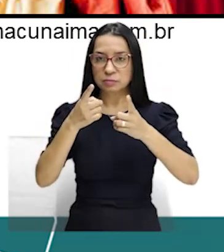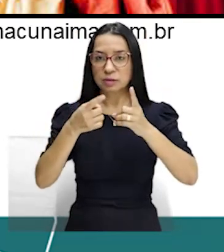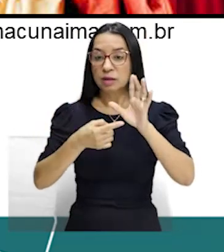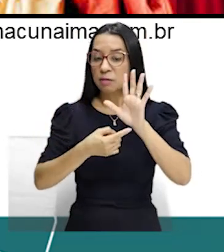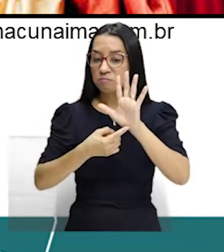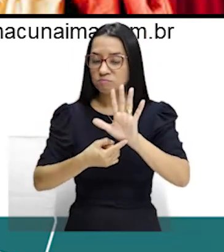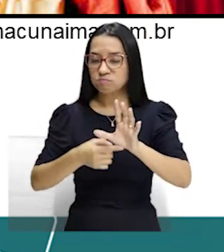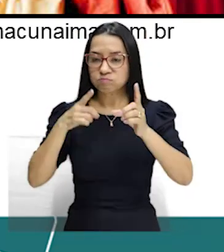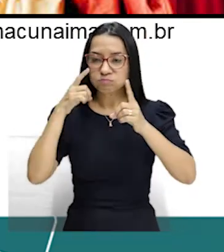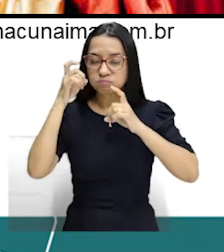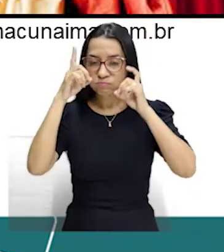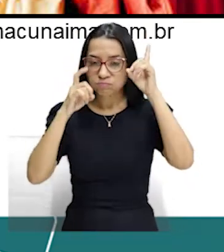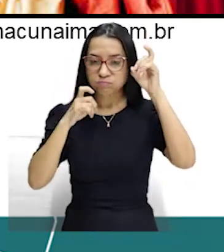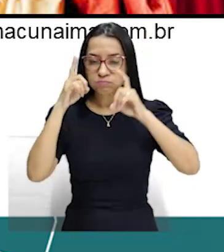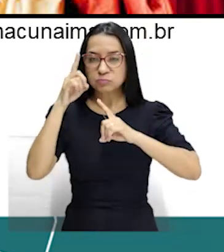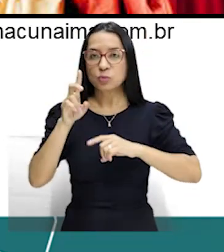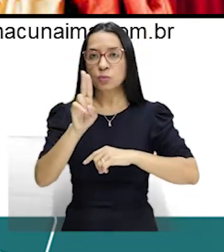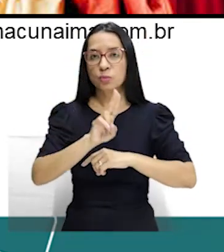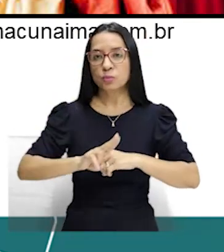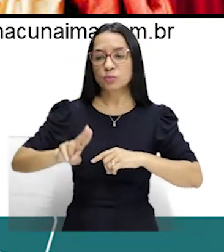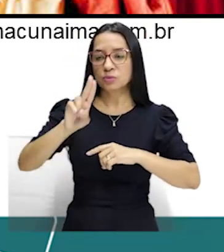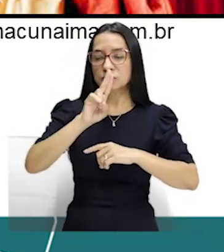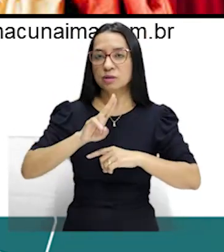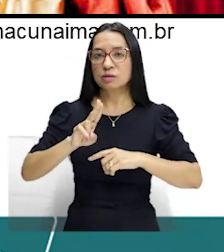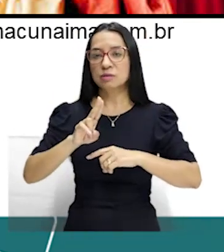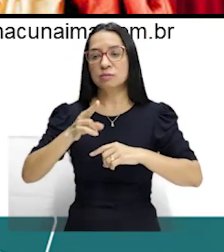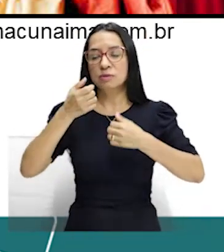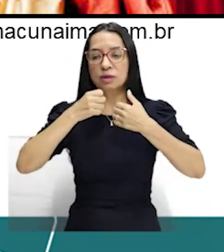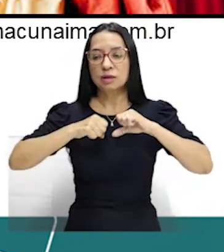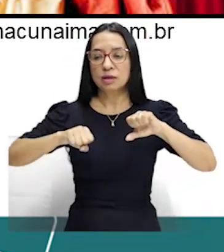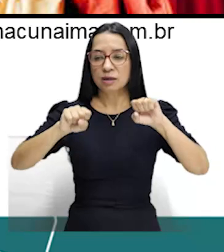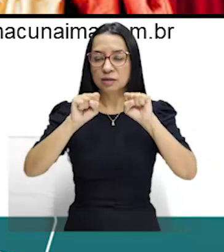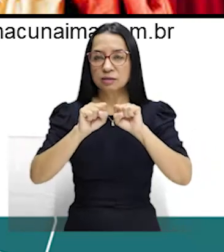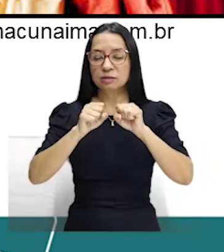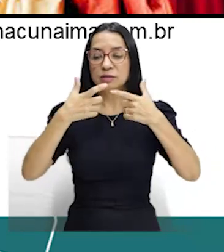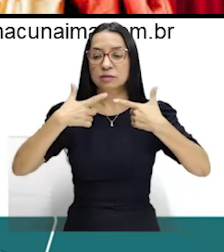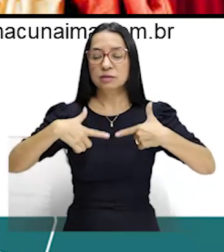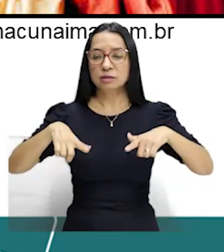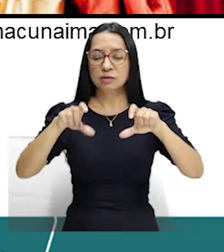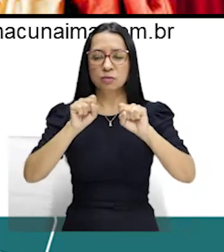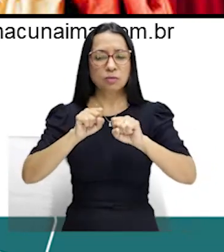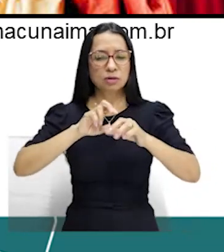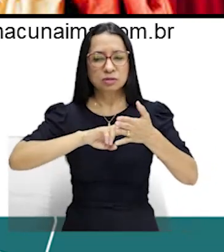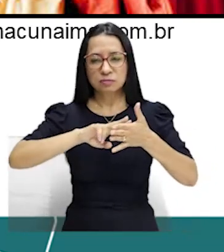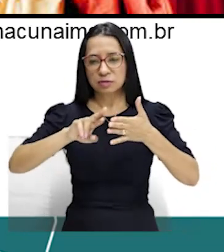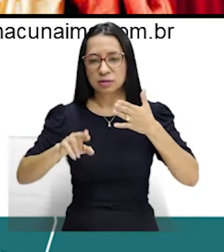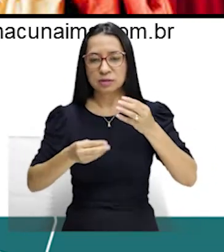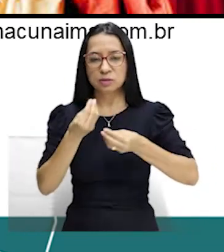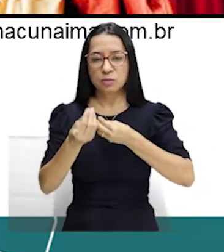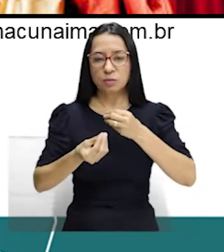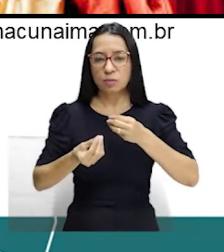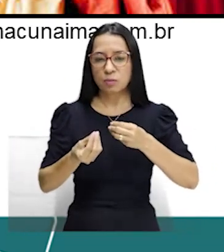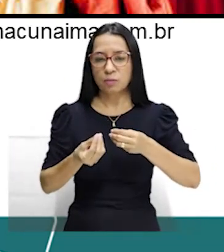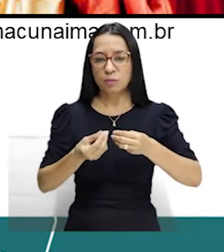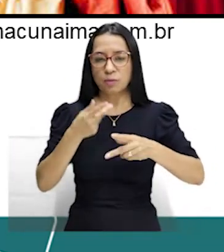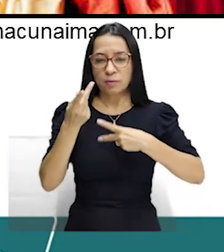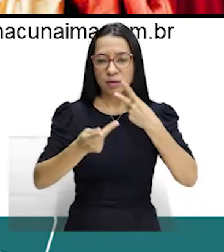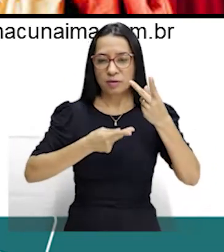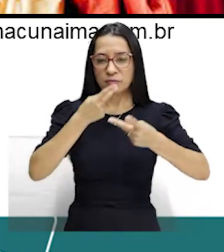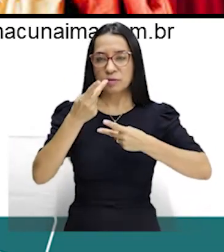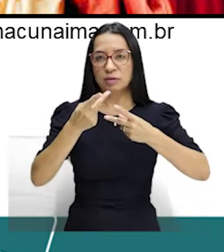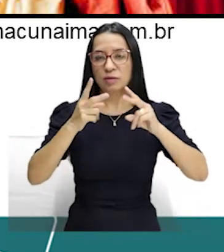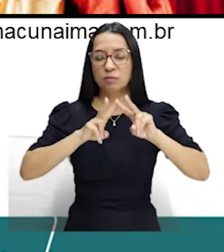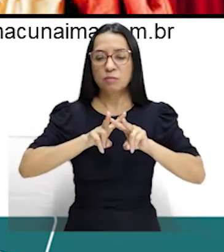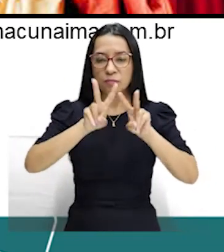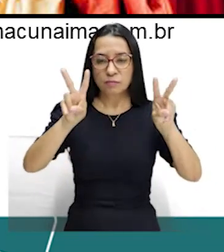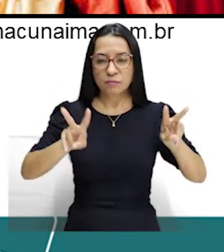utilizando linguagens variadas, como a verbal, a visual, a musical e a corporal. Está aqui a imagem de um